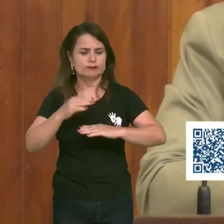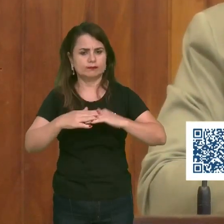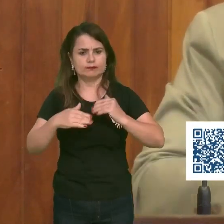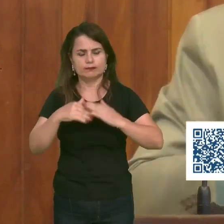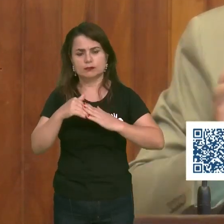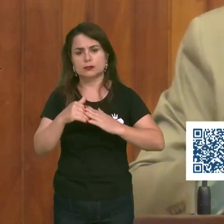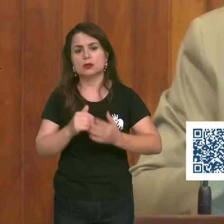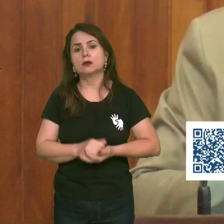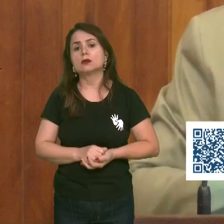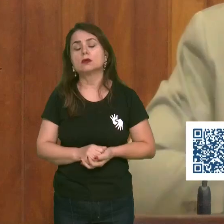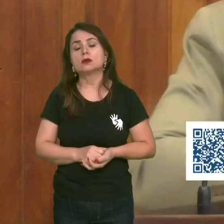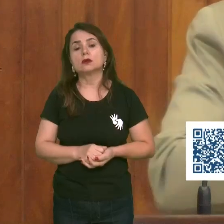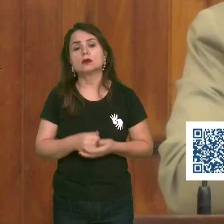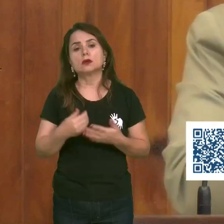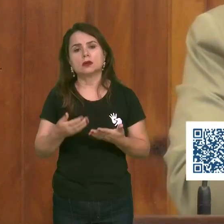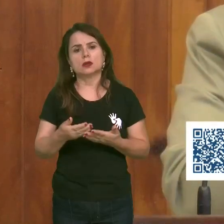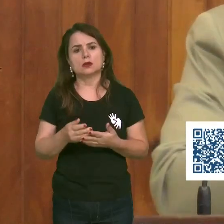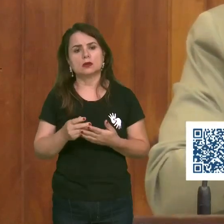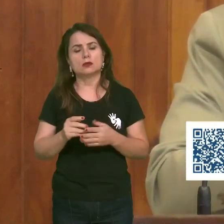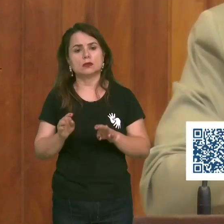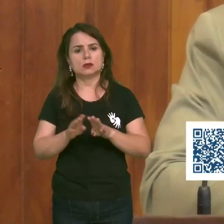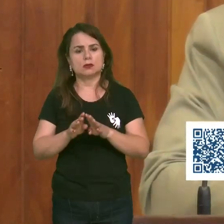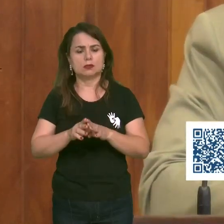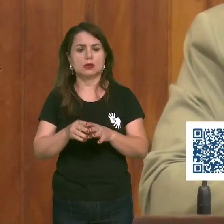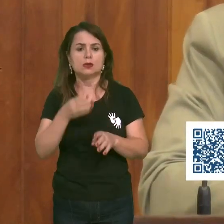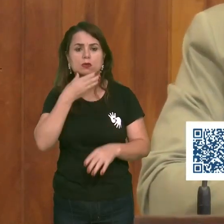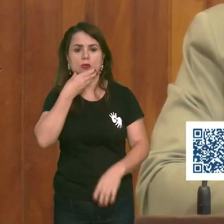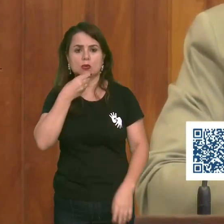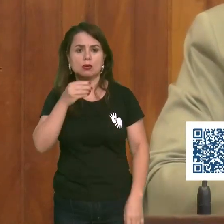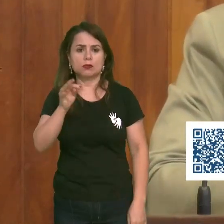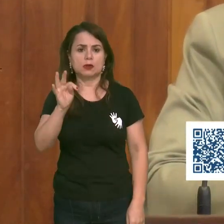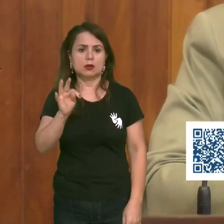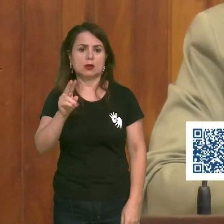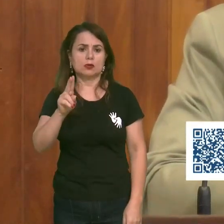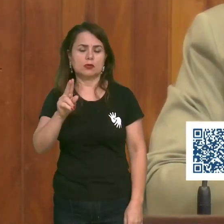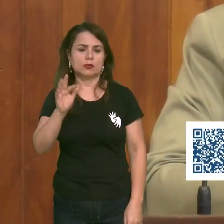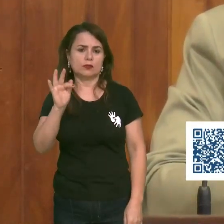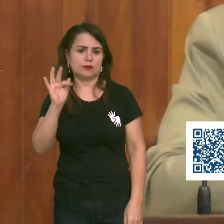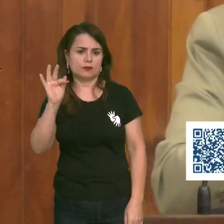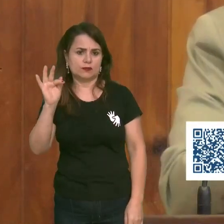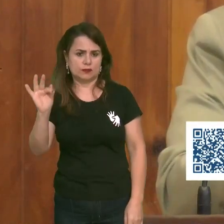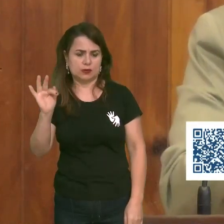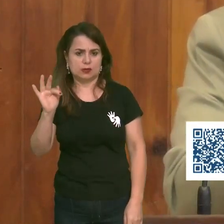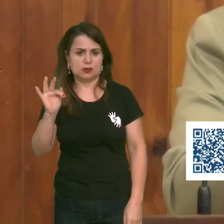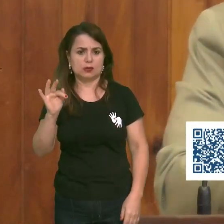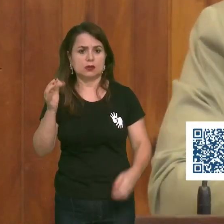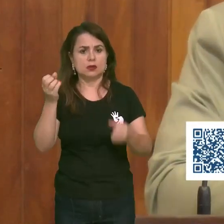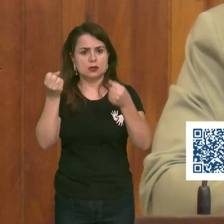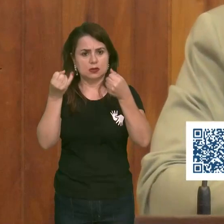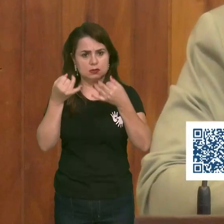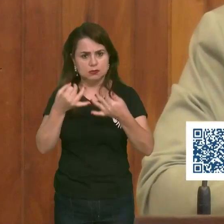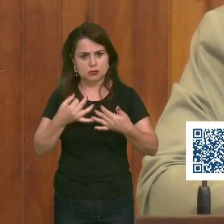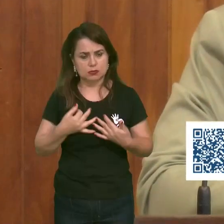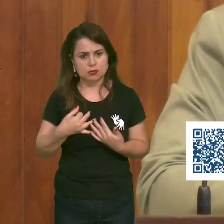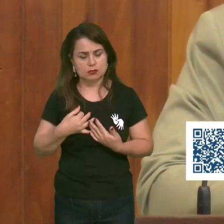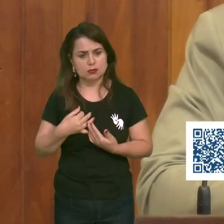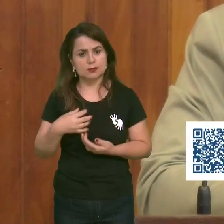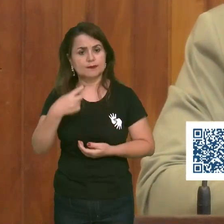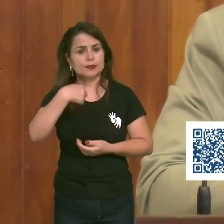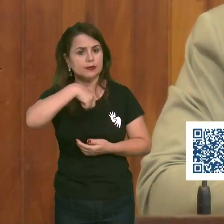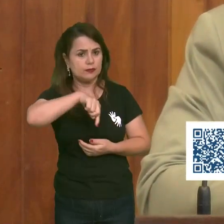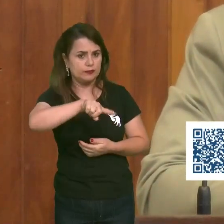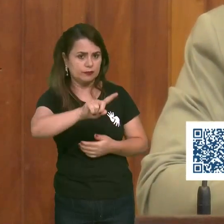de munícipe que a maioria das pessoas conhecem que é o Tufi ele me encaminhou ele teve uma dificuldade na farmácia